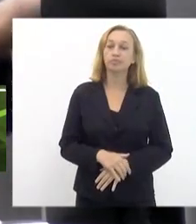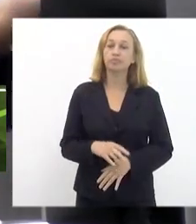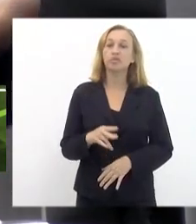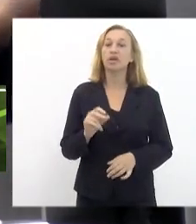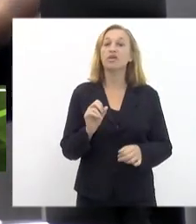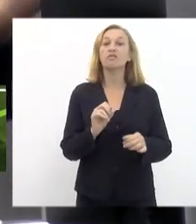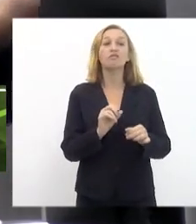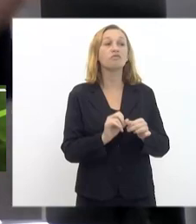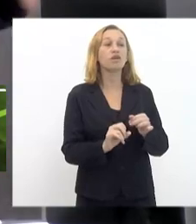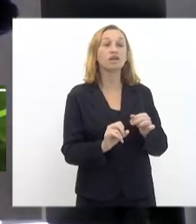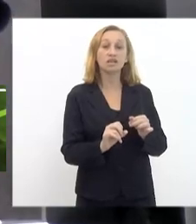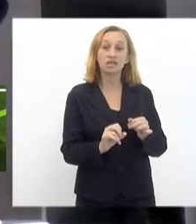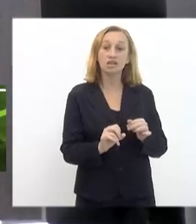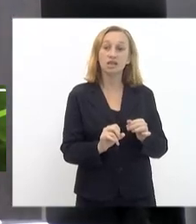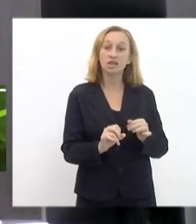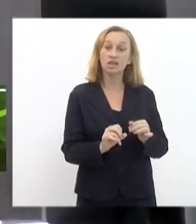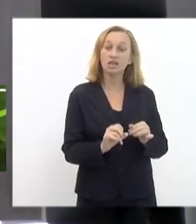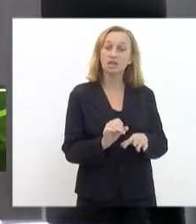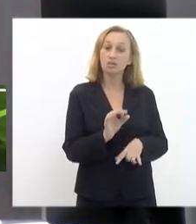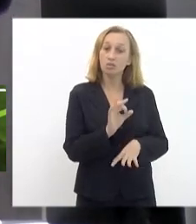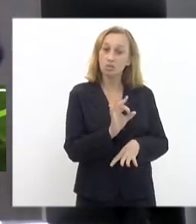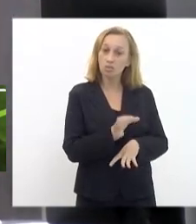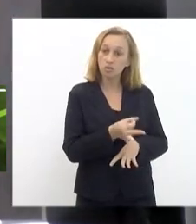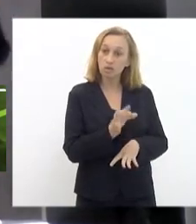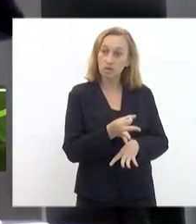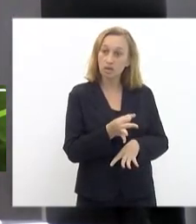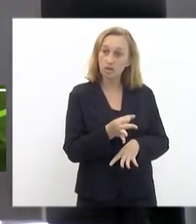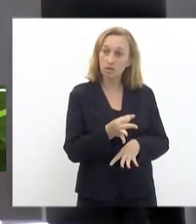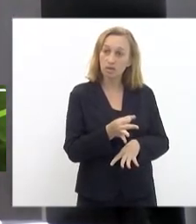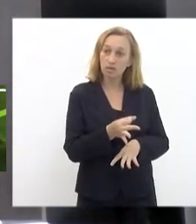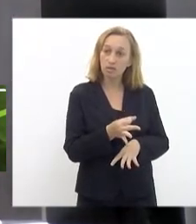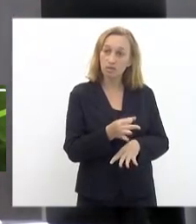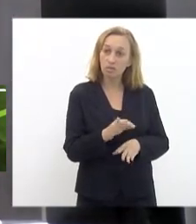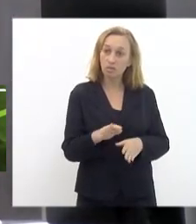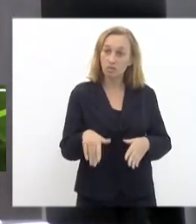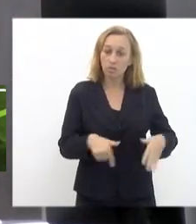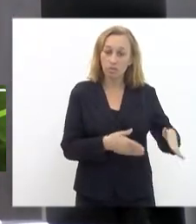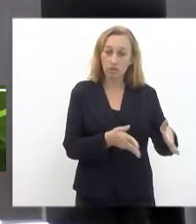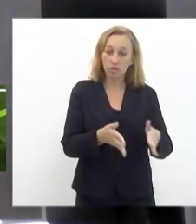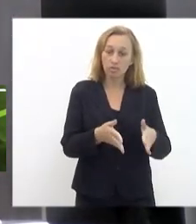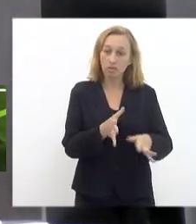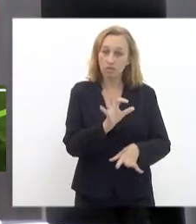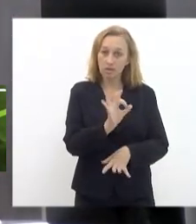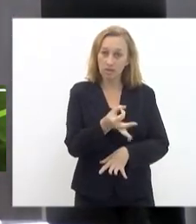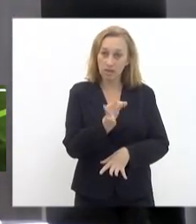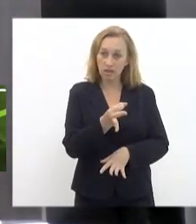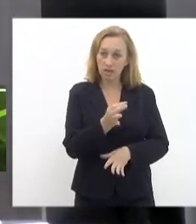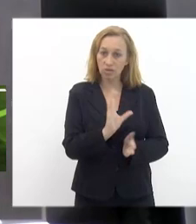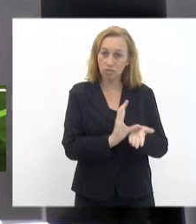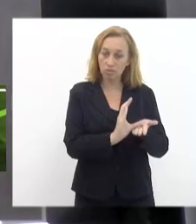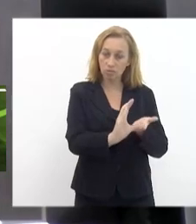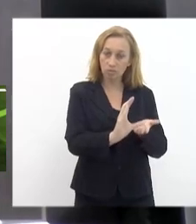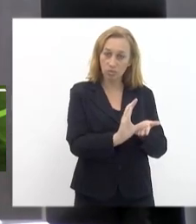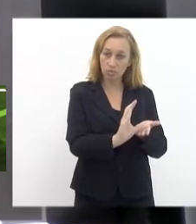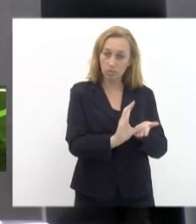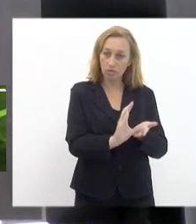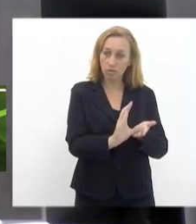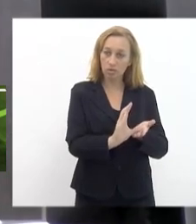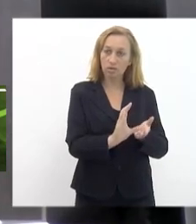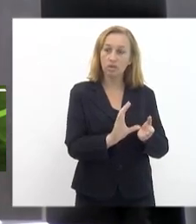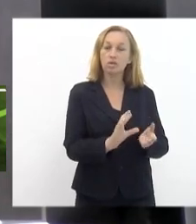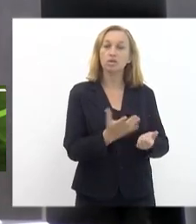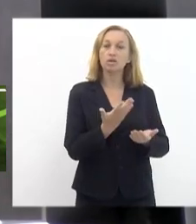fazer exatamente para dar uma destinação correta para os recursos que estão disponíveis